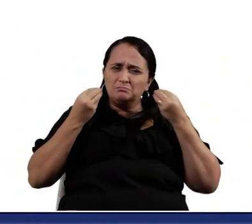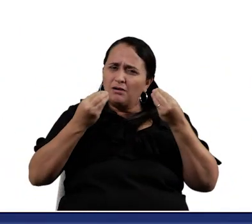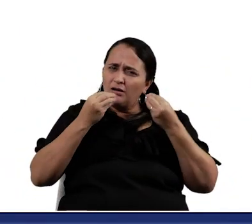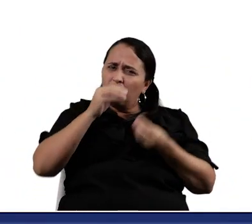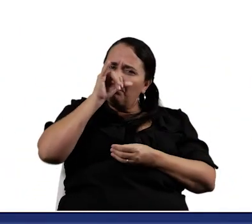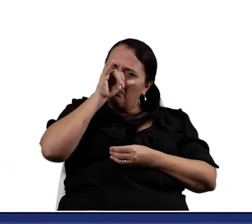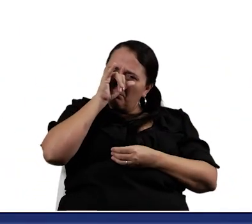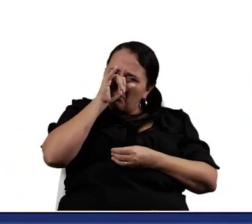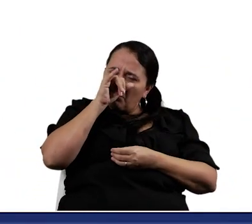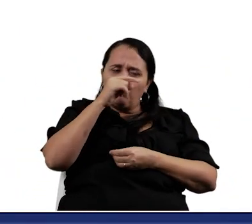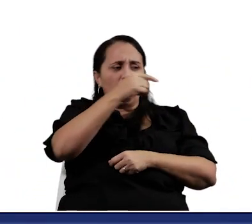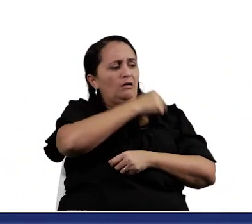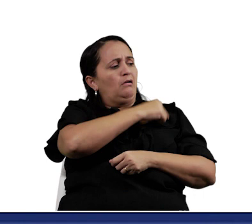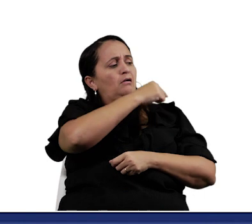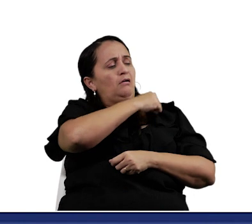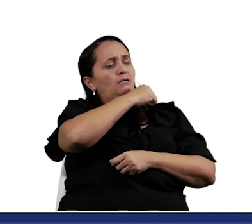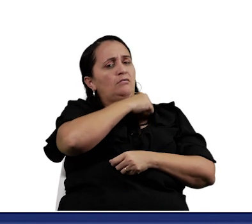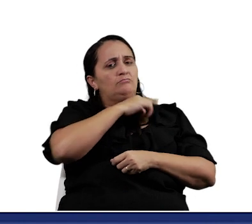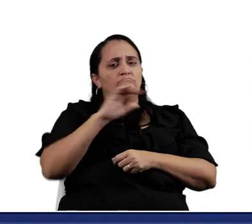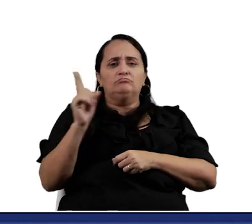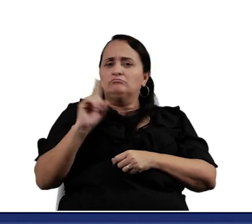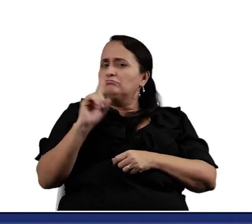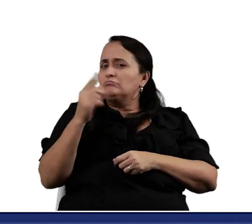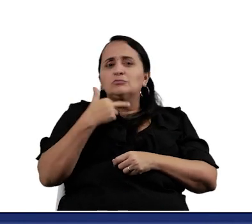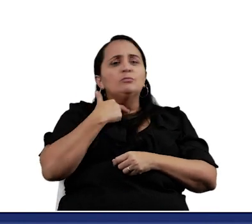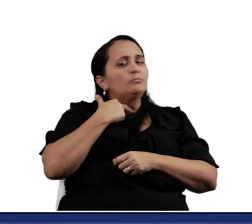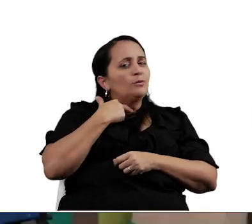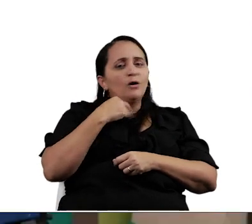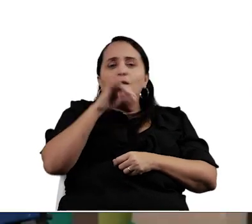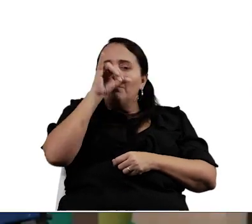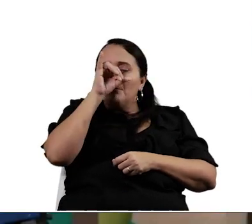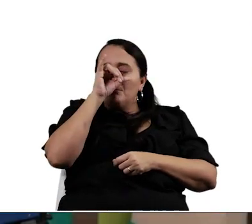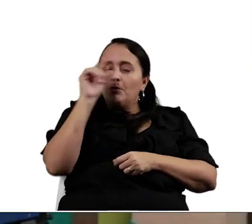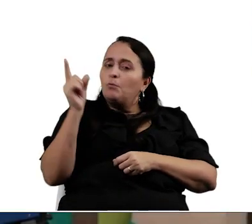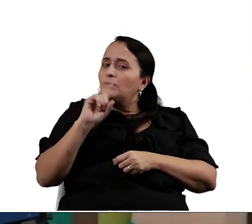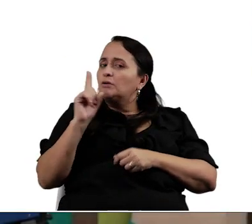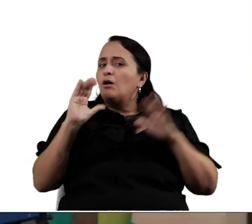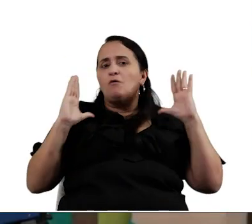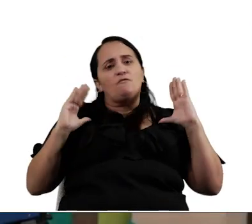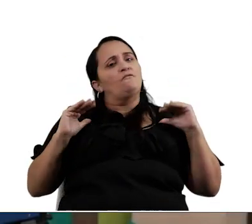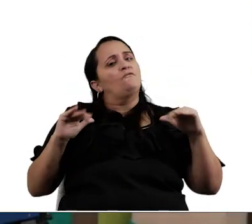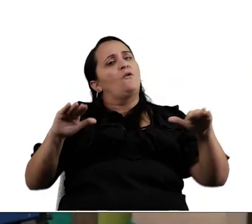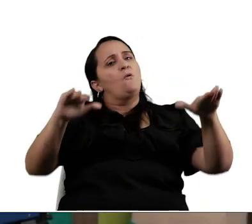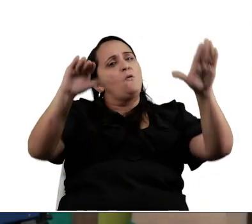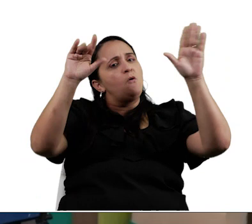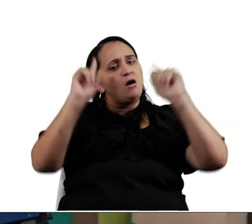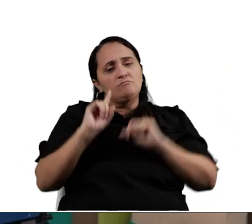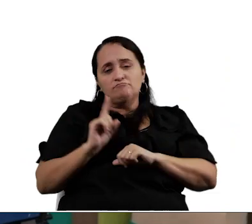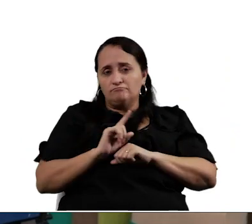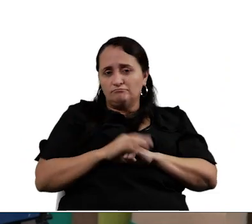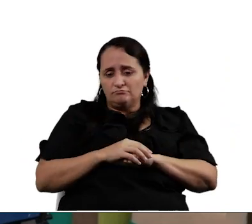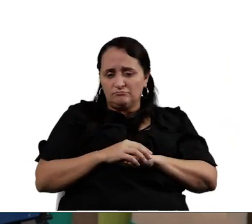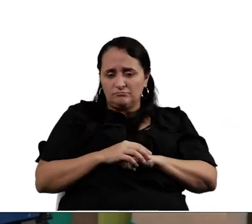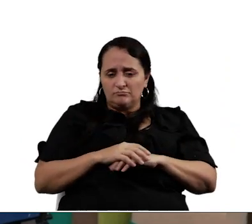aconteceu? Porque ele queria voar e porco não voa, certo? Então, se a gente